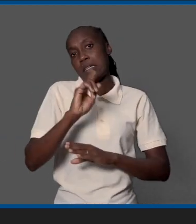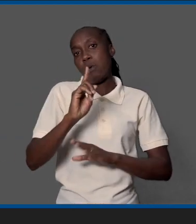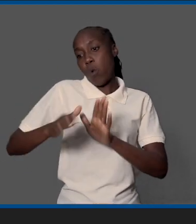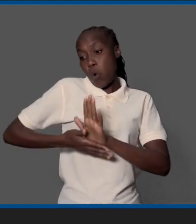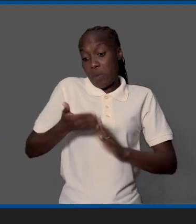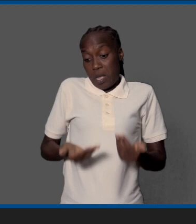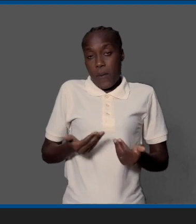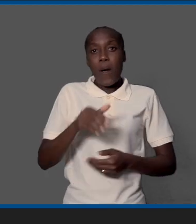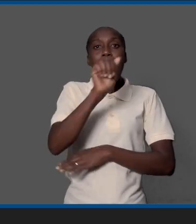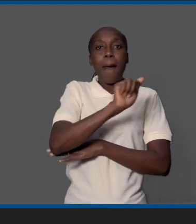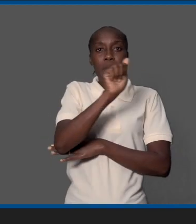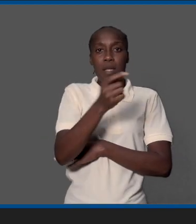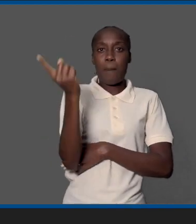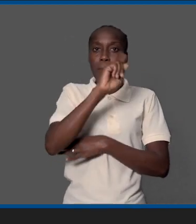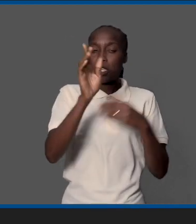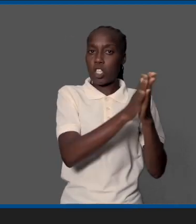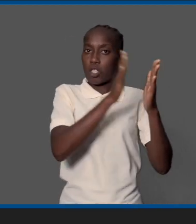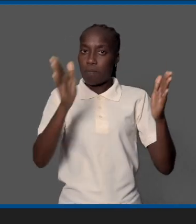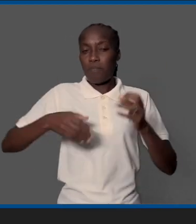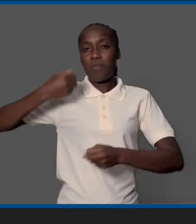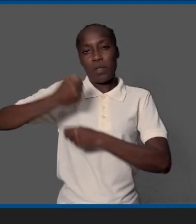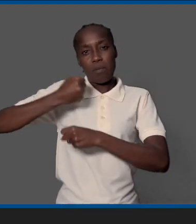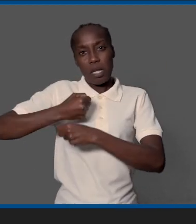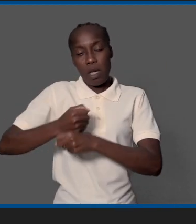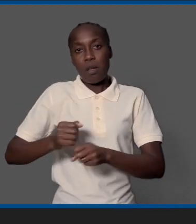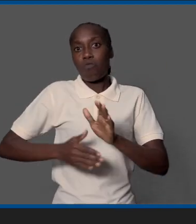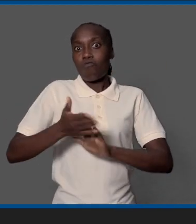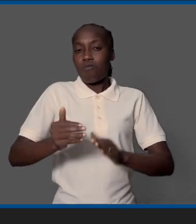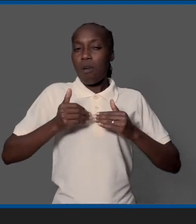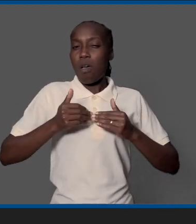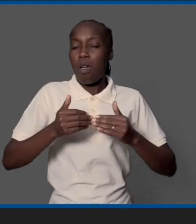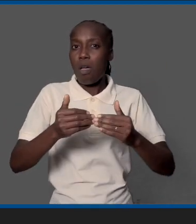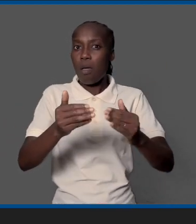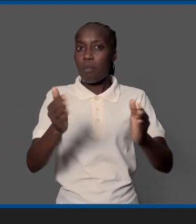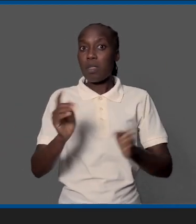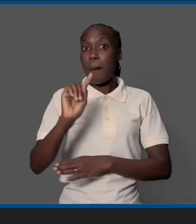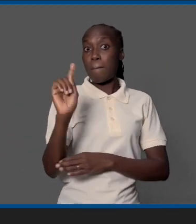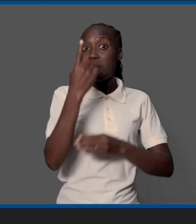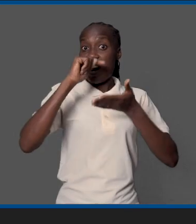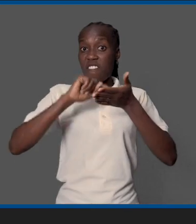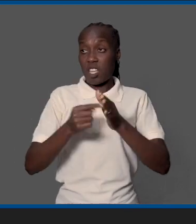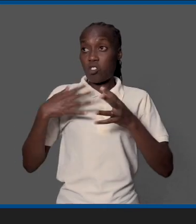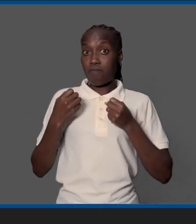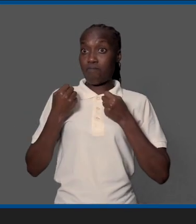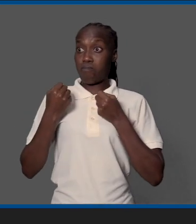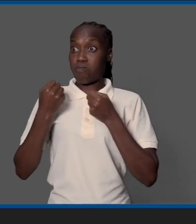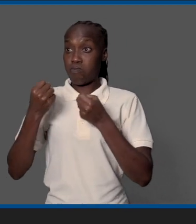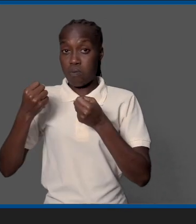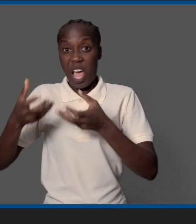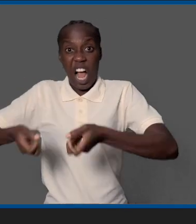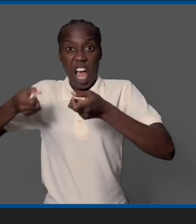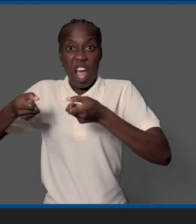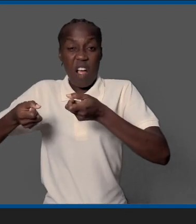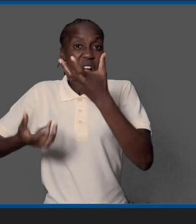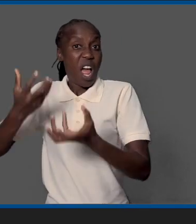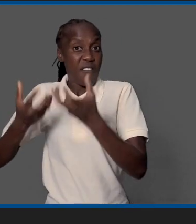A primeira carrada que eu fiz correu um bocado, mas esses dias estão um pouco parados por causa da